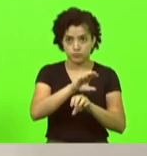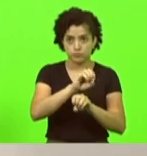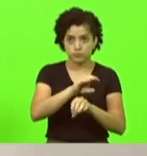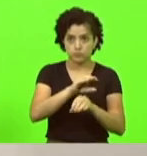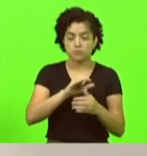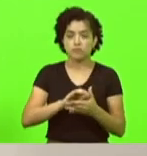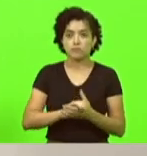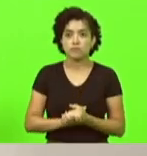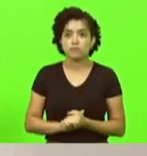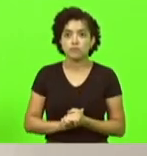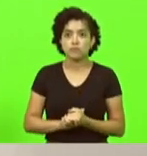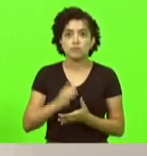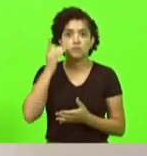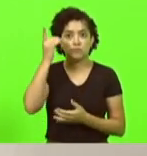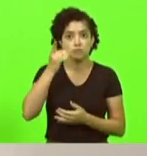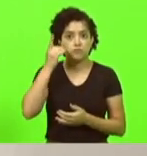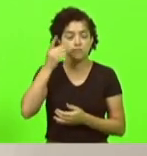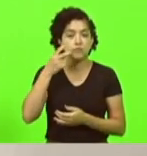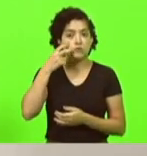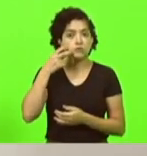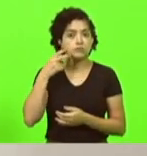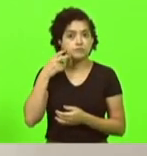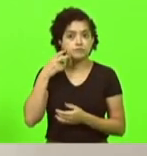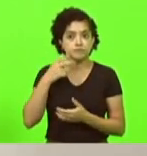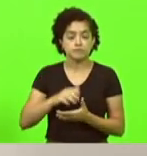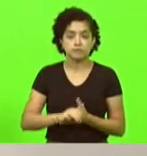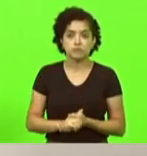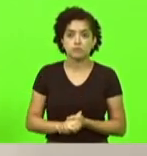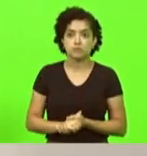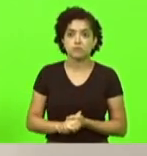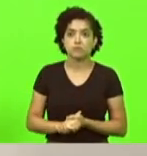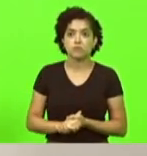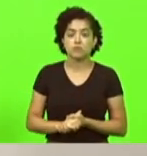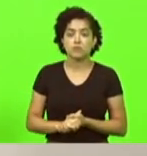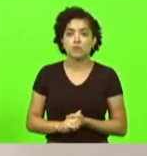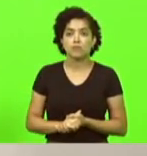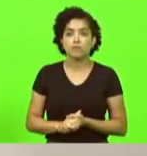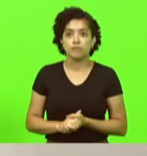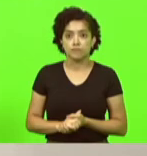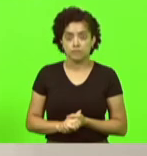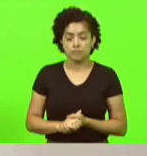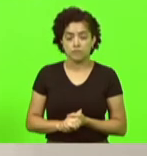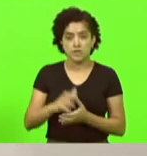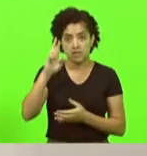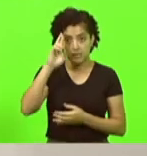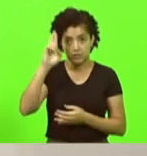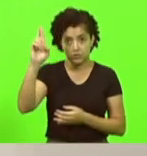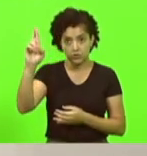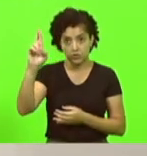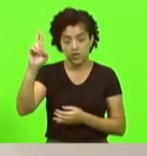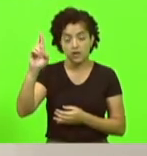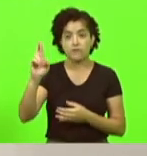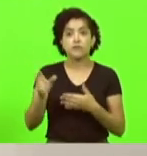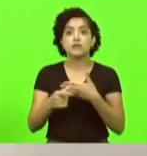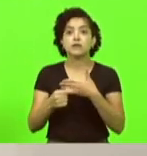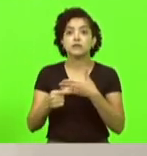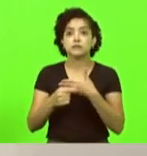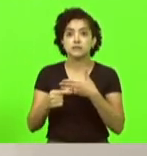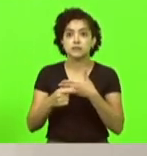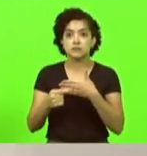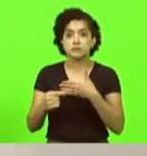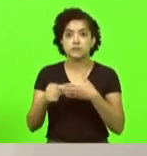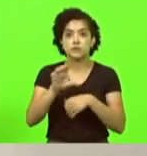Catarina Deputado Luiz Fernando Vampiro o Excelentíssimo Senhor chefe da casa civil do Governo do Estado de Santa